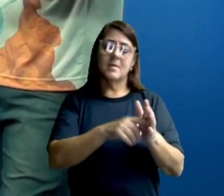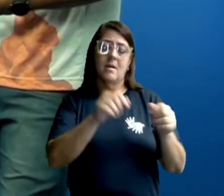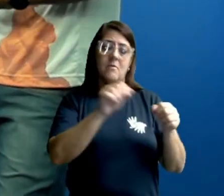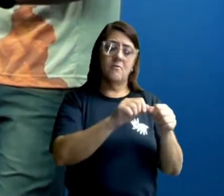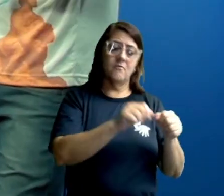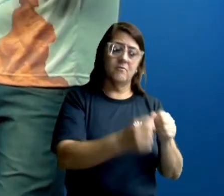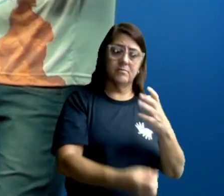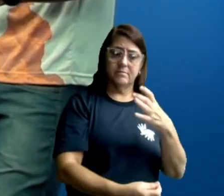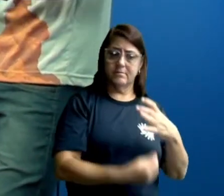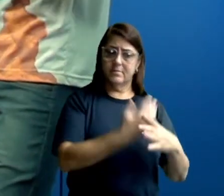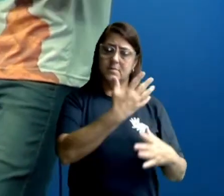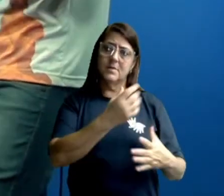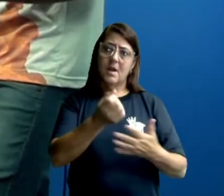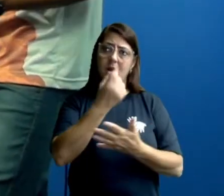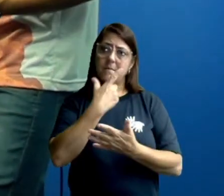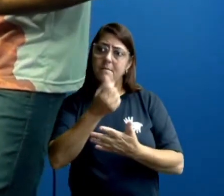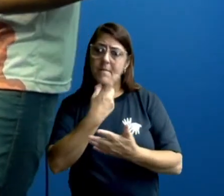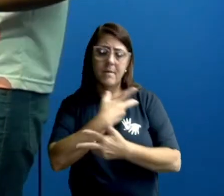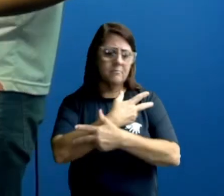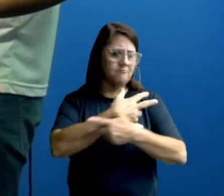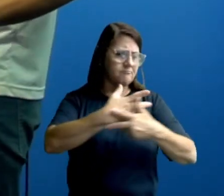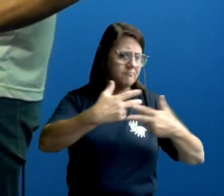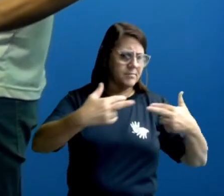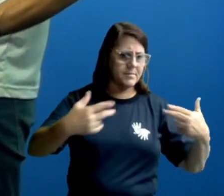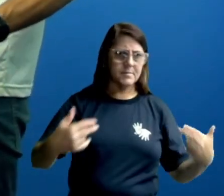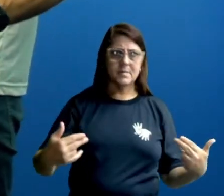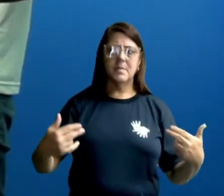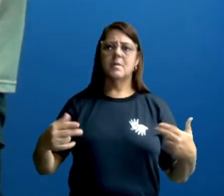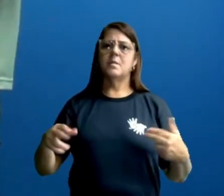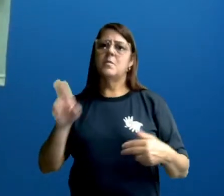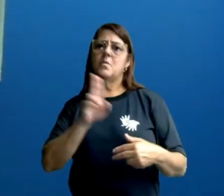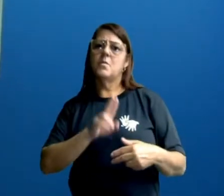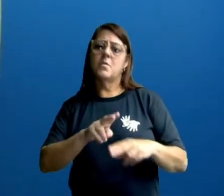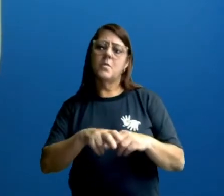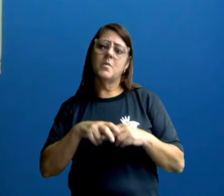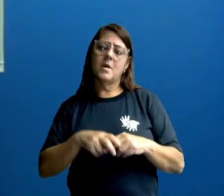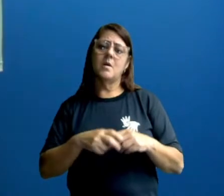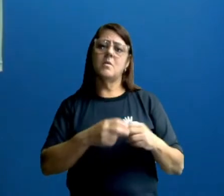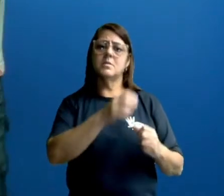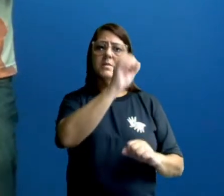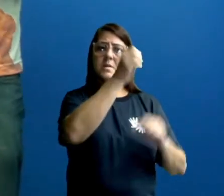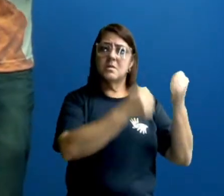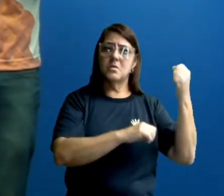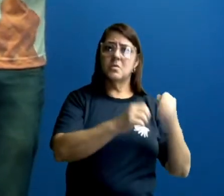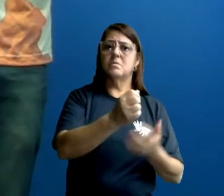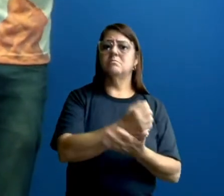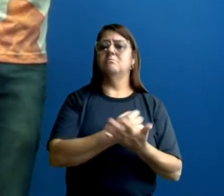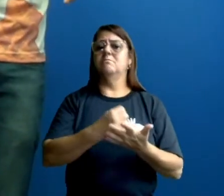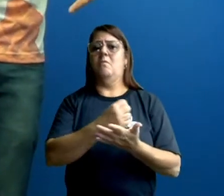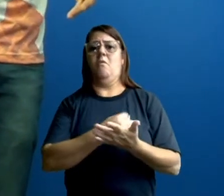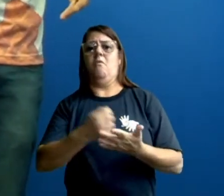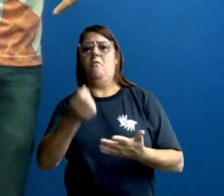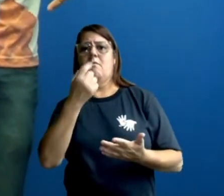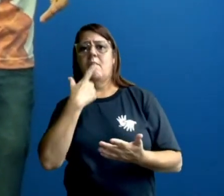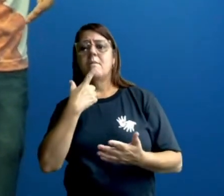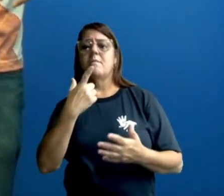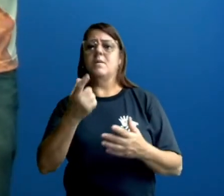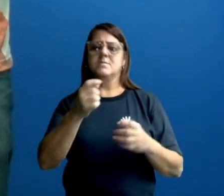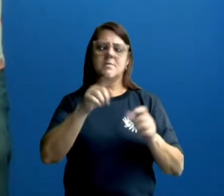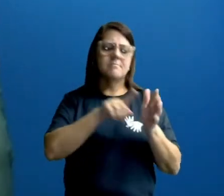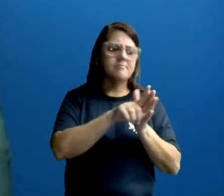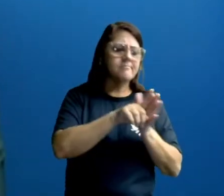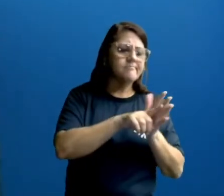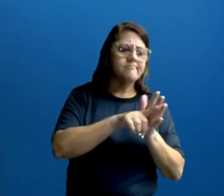fabricação desses remédios, desses medicamentos, tá certo? Através da indústria farmacêutica, tá certo? Como eu tinha falado para